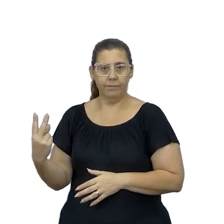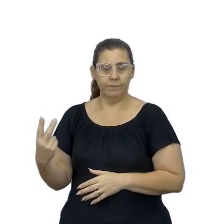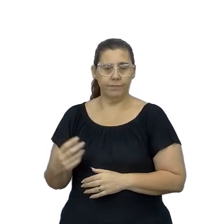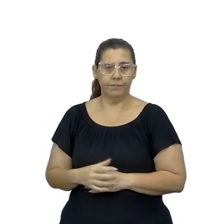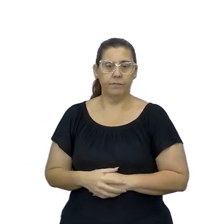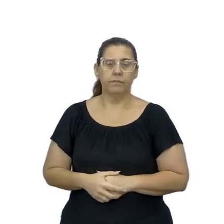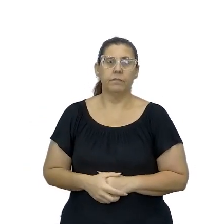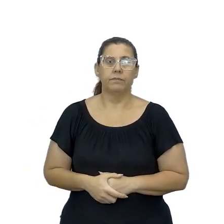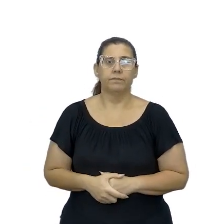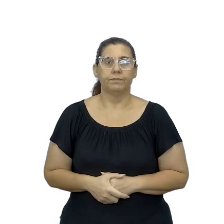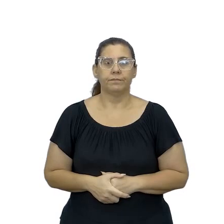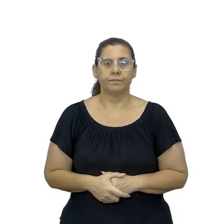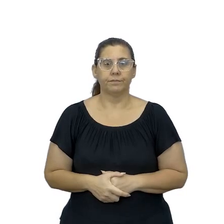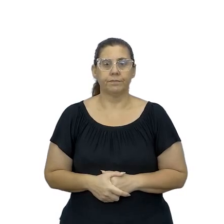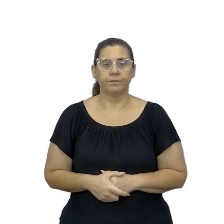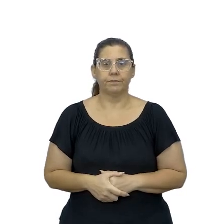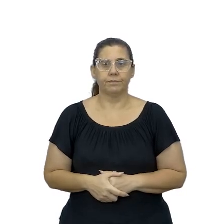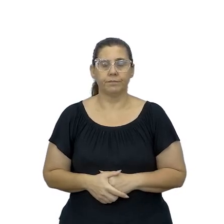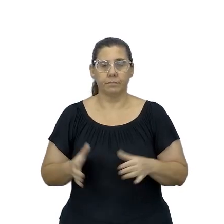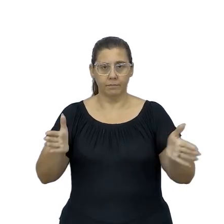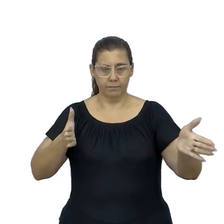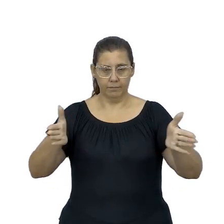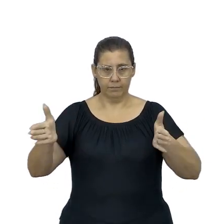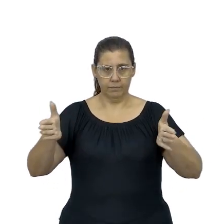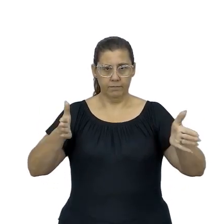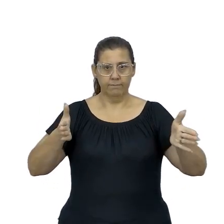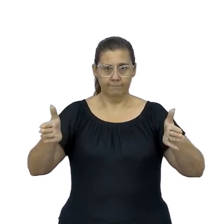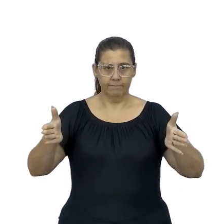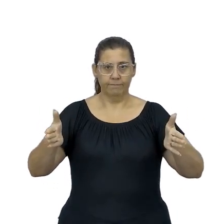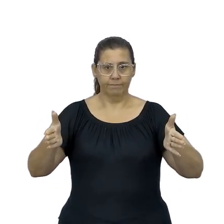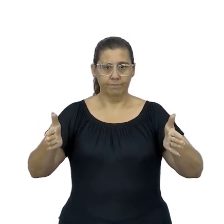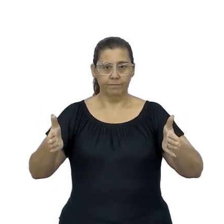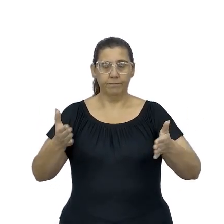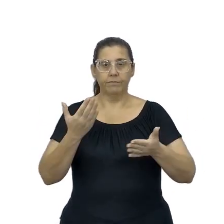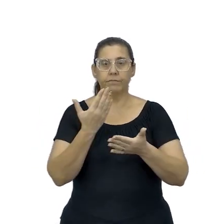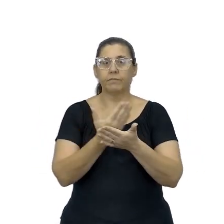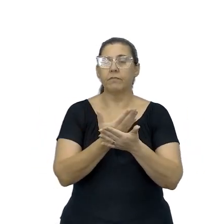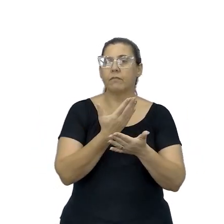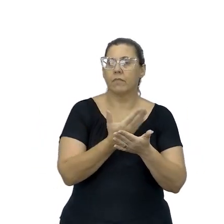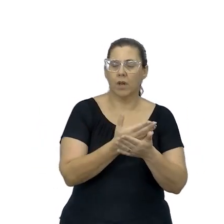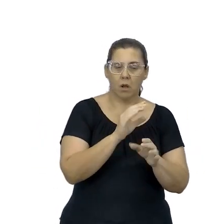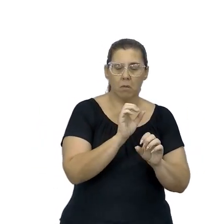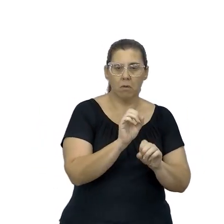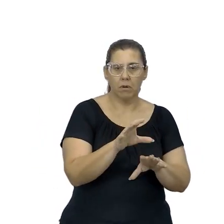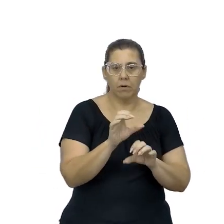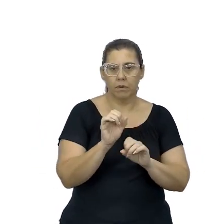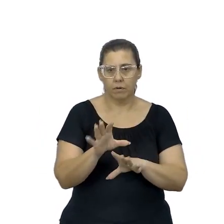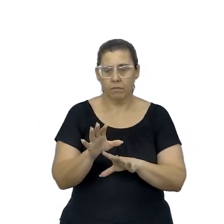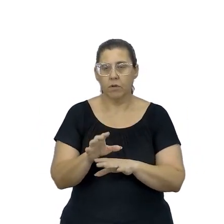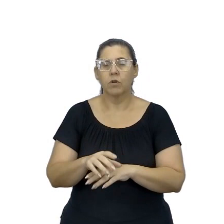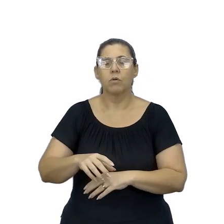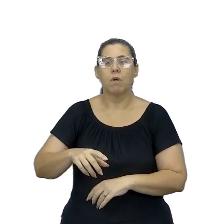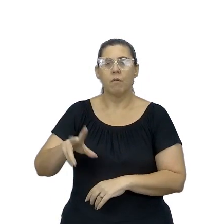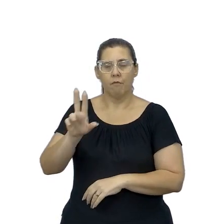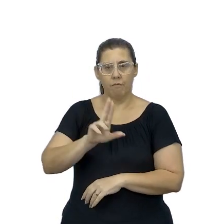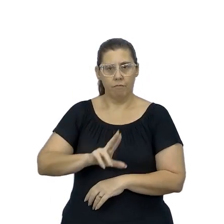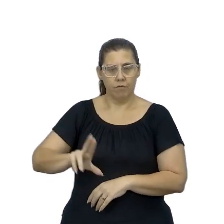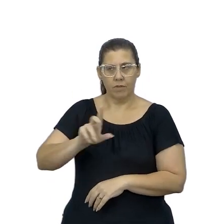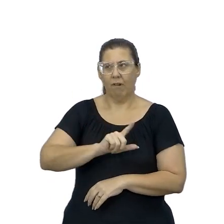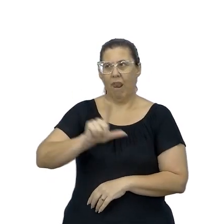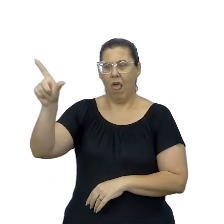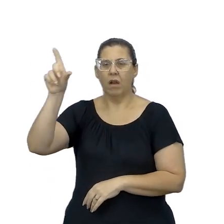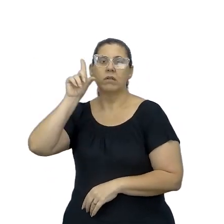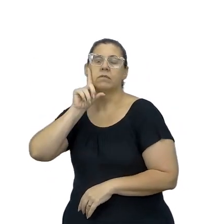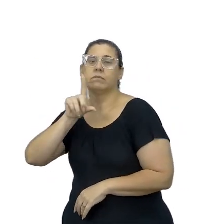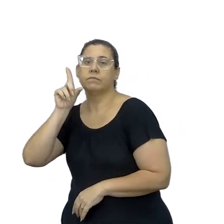1972, tá bem? Nesse período, ele estava dando aula, né, ele estava sendo professor de Harvard, tá bom? Depois a gente vai ver que teve um outro